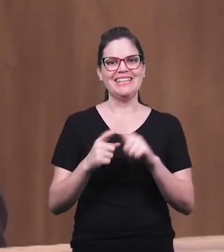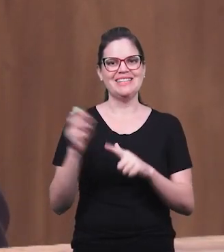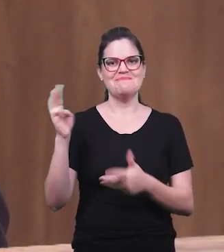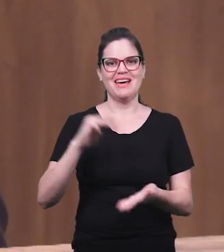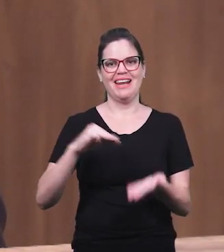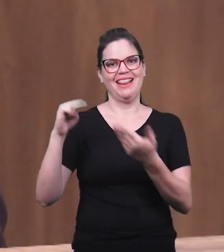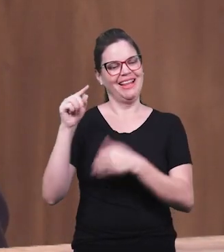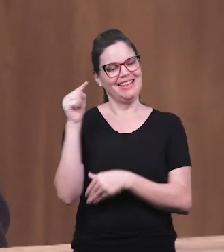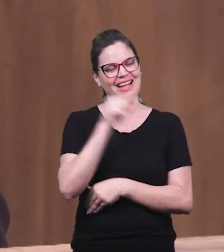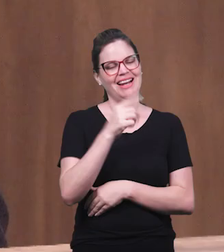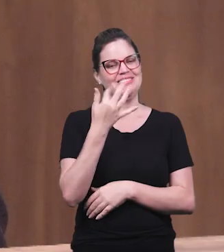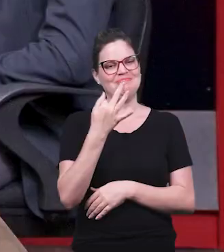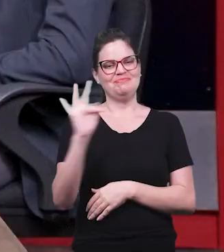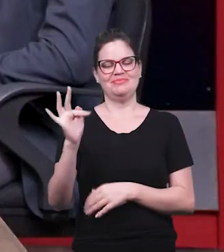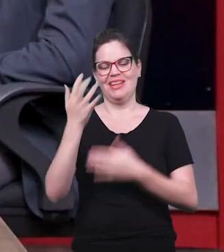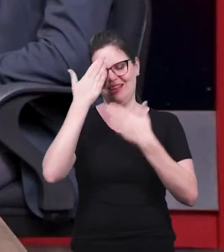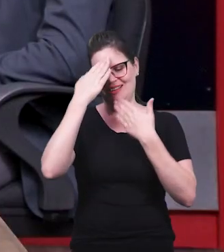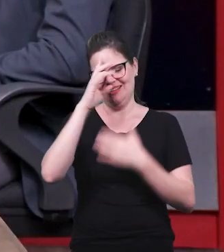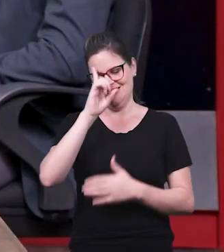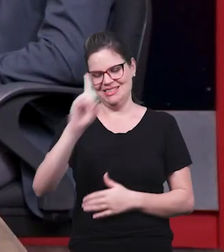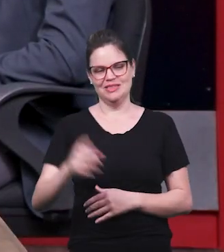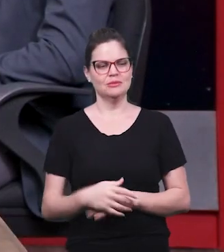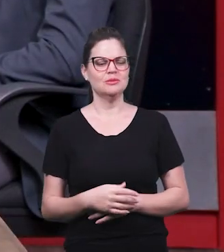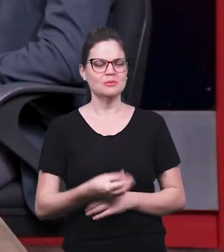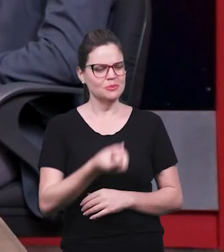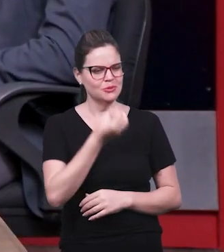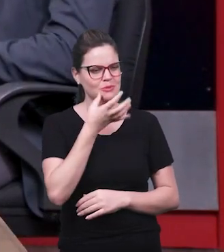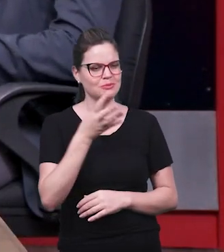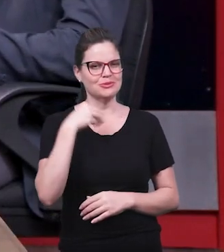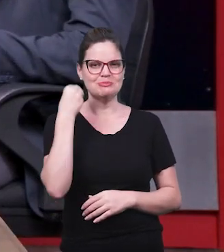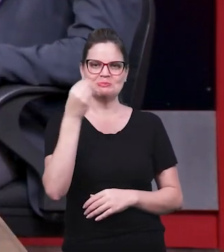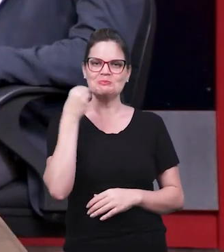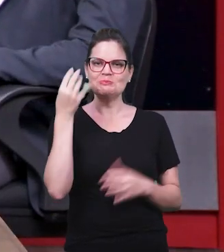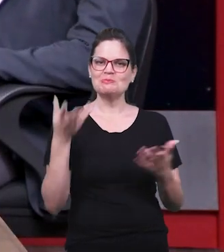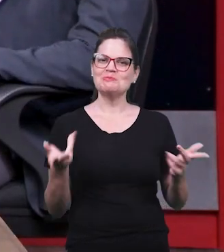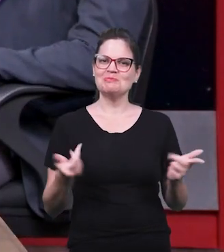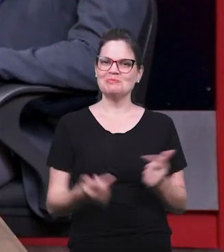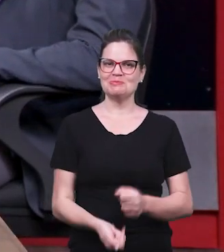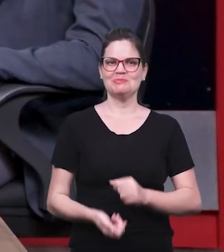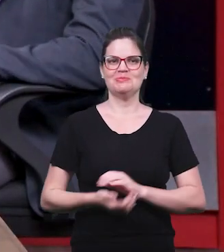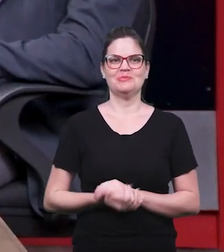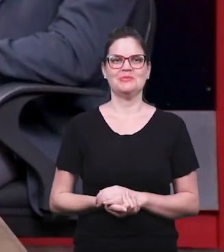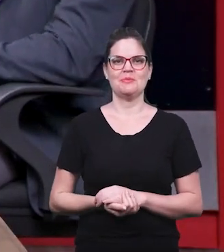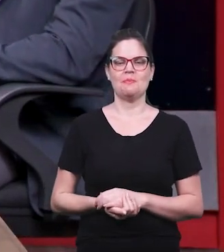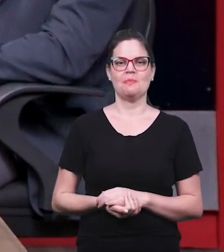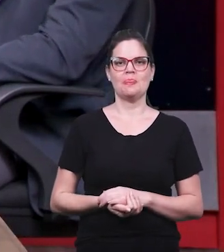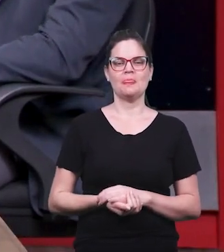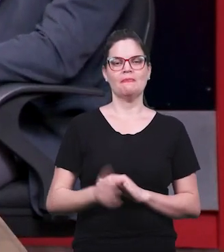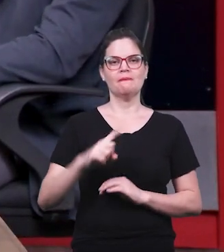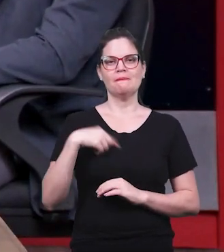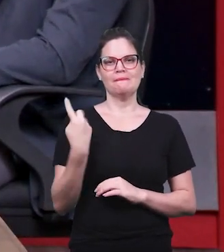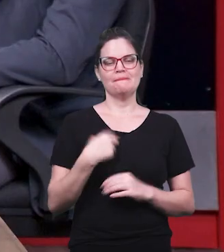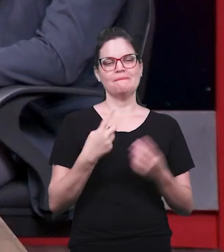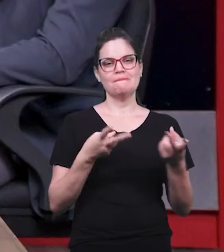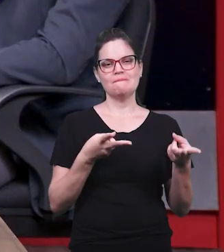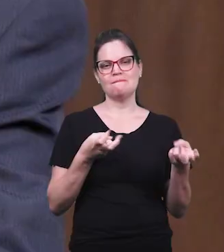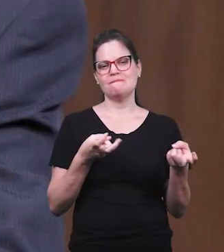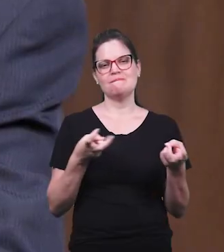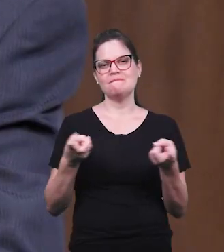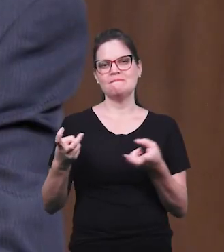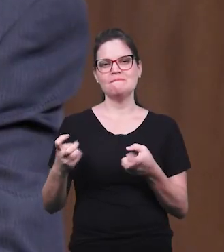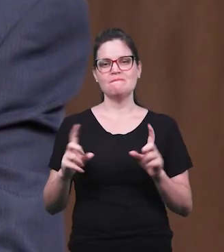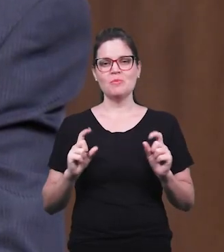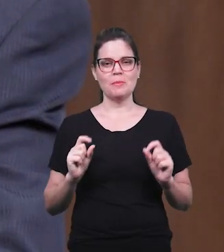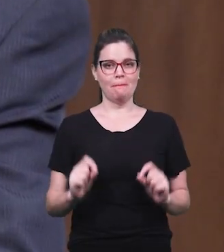prosperando, graças a Deus. Isso é muito bom, né? São experiências maravilhosas. E a gente foi observando aqui, né, professor